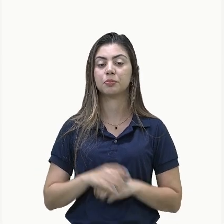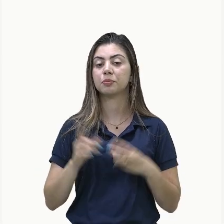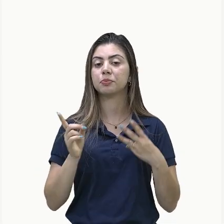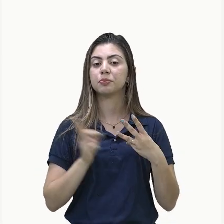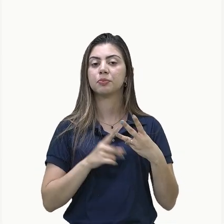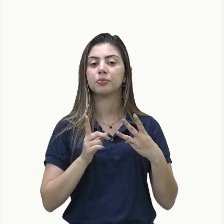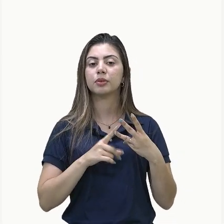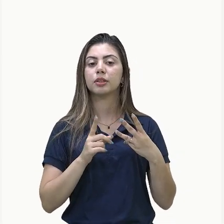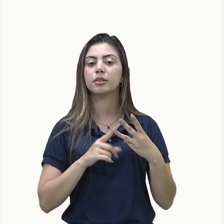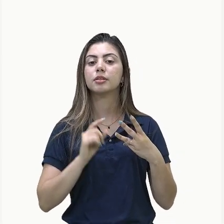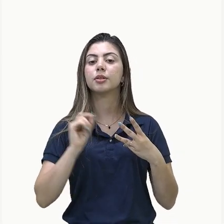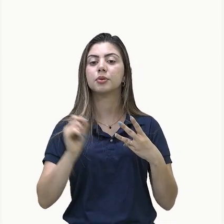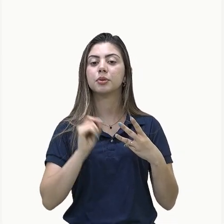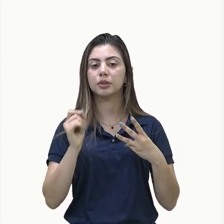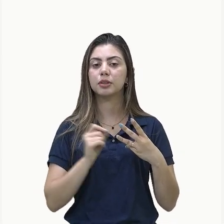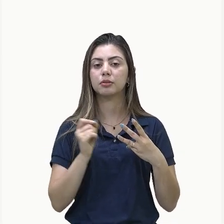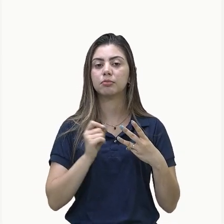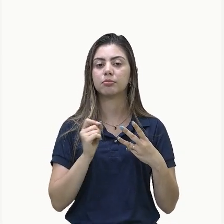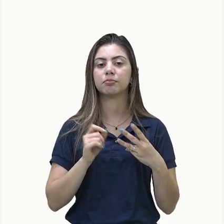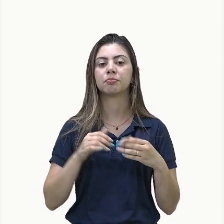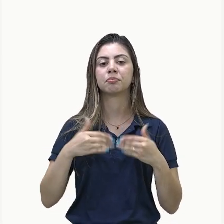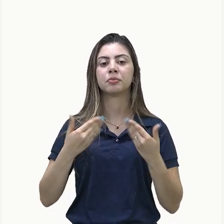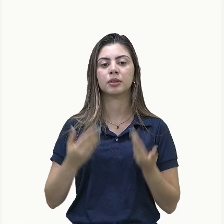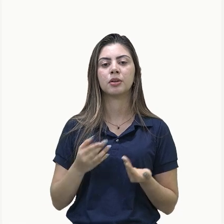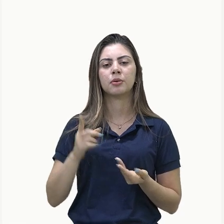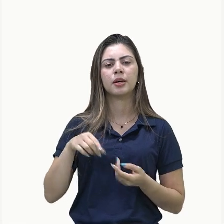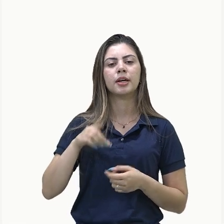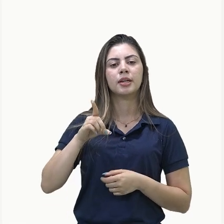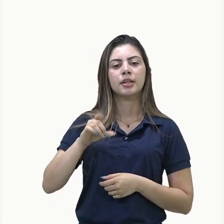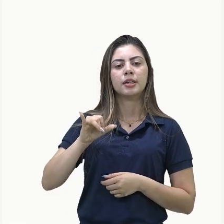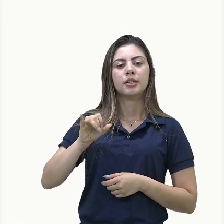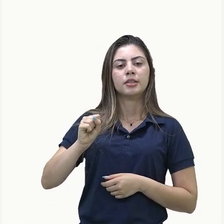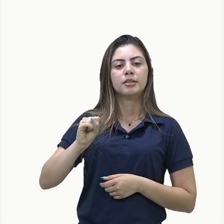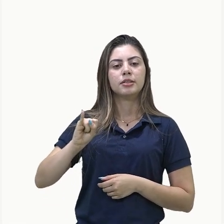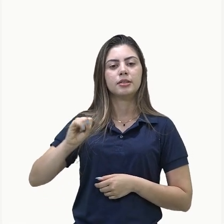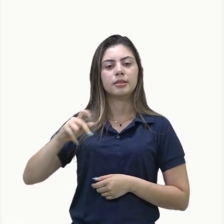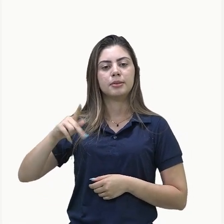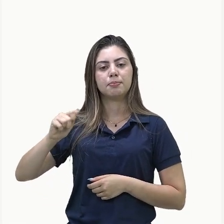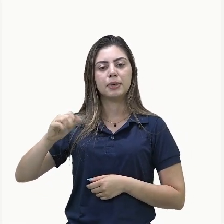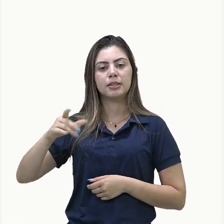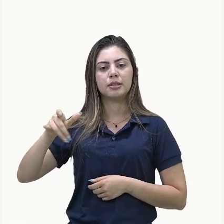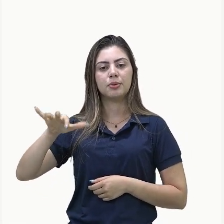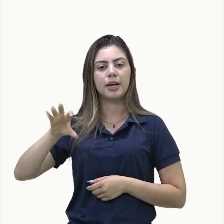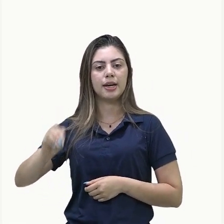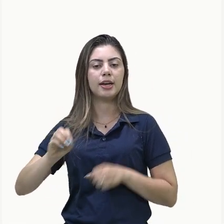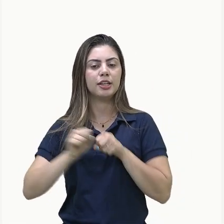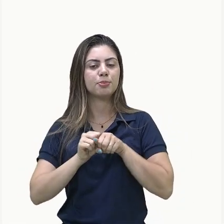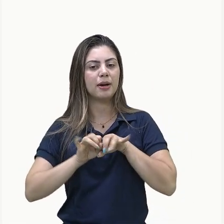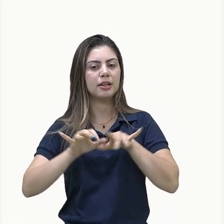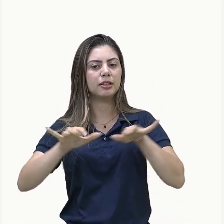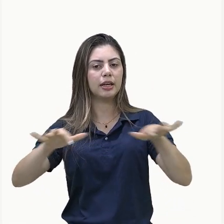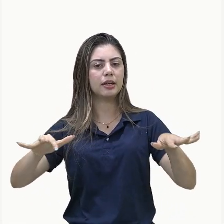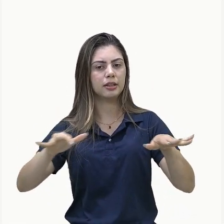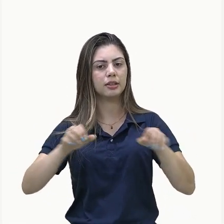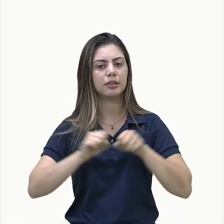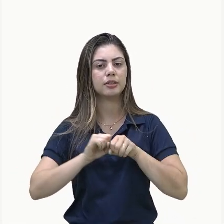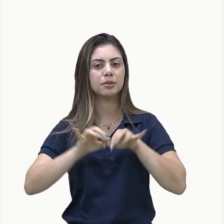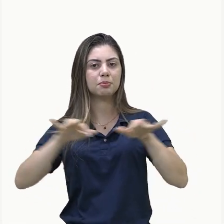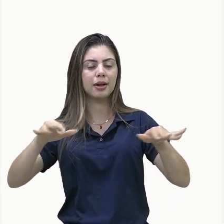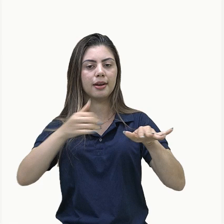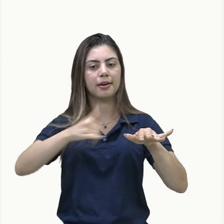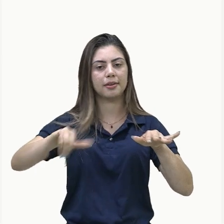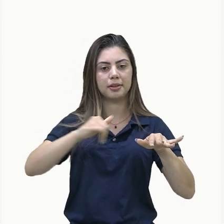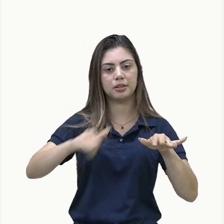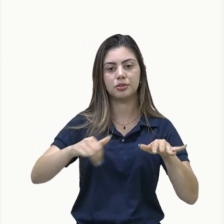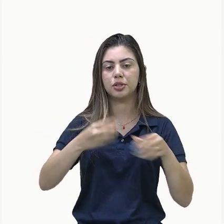função importante, dissipação de energia, tá? Convertendo